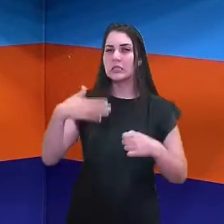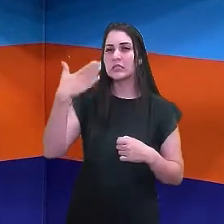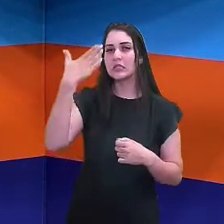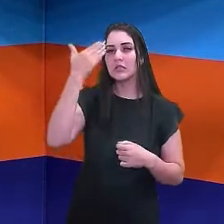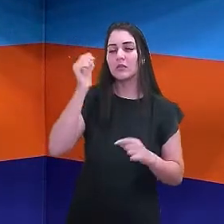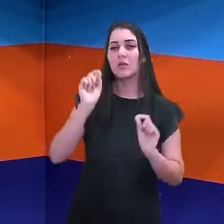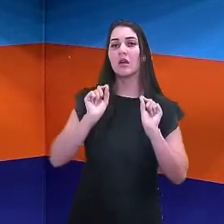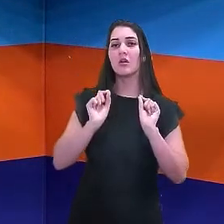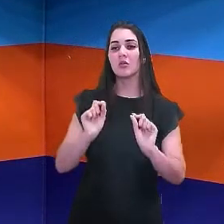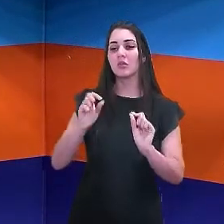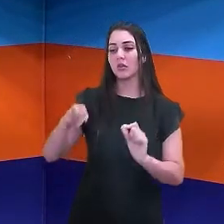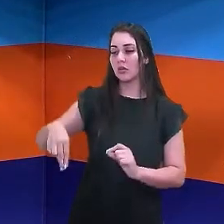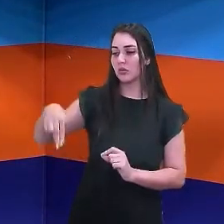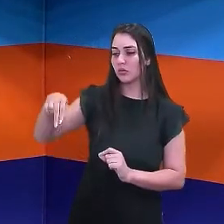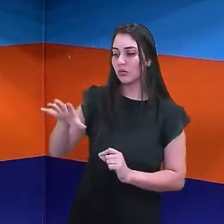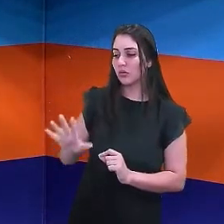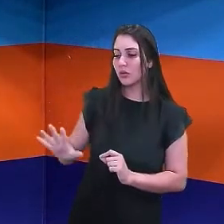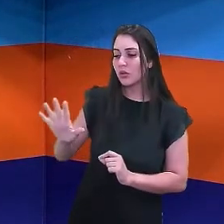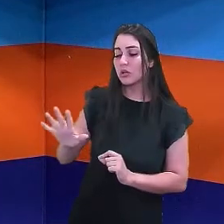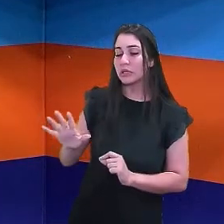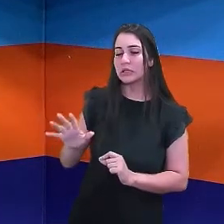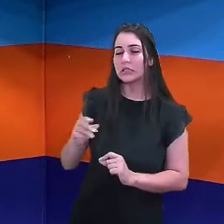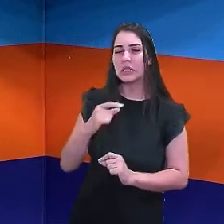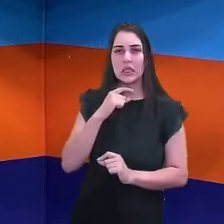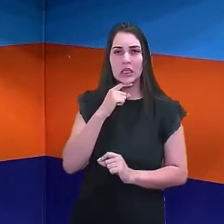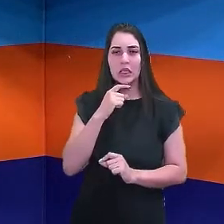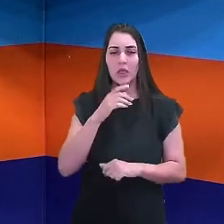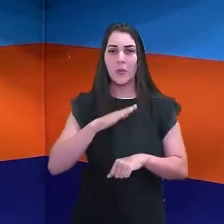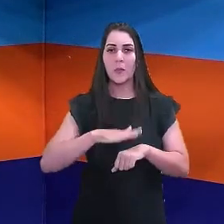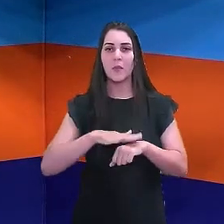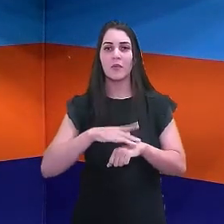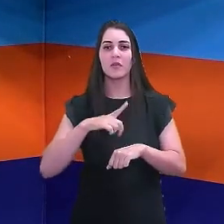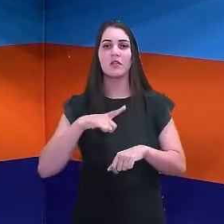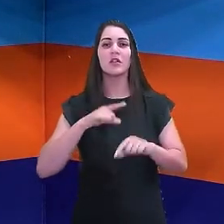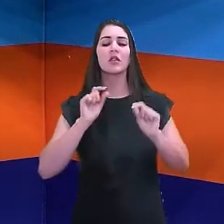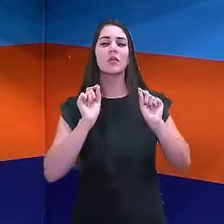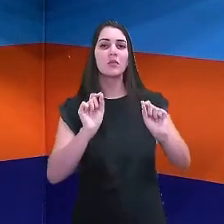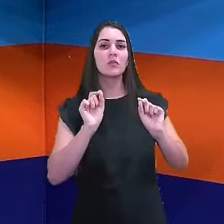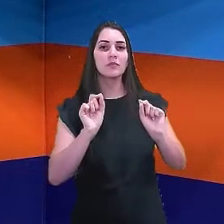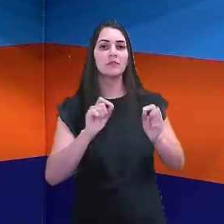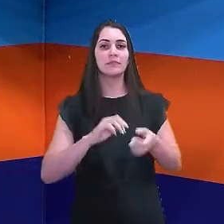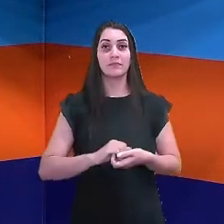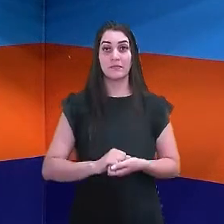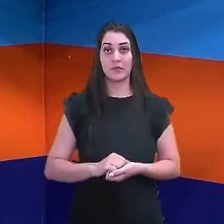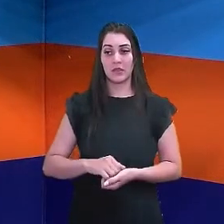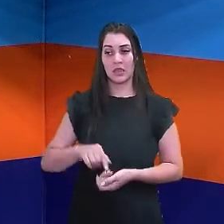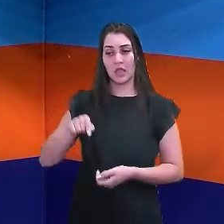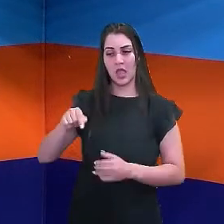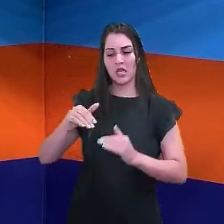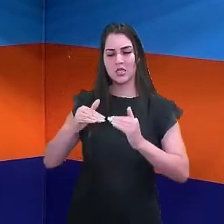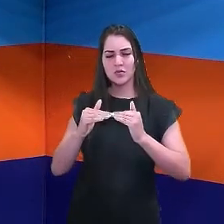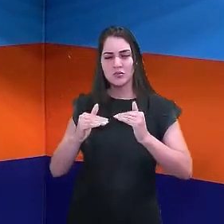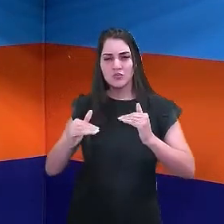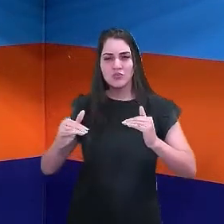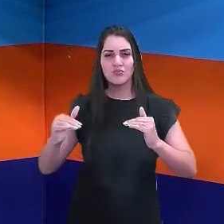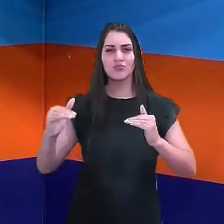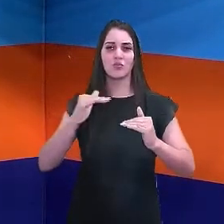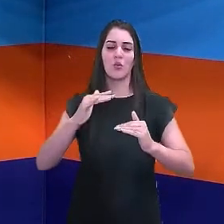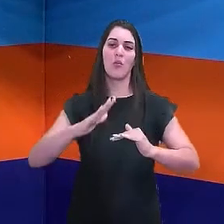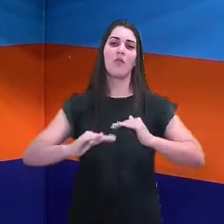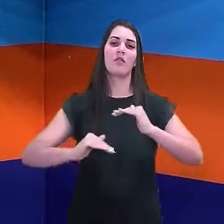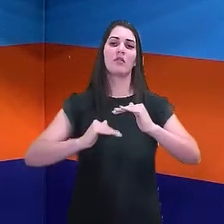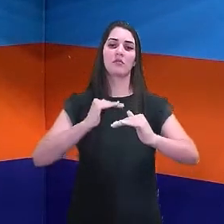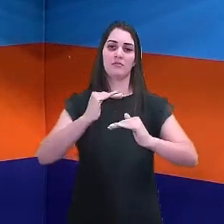que o Nordeste, em nenhum momento, ele vai ter esse subdesenvolvimento, mas que